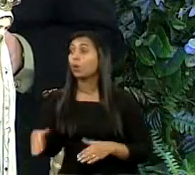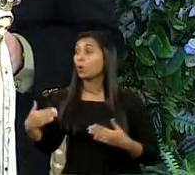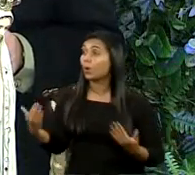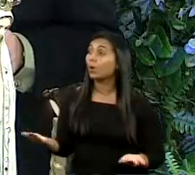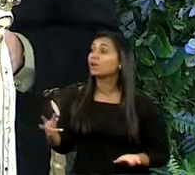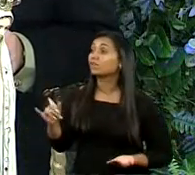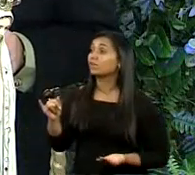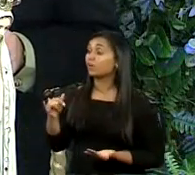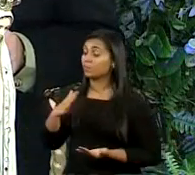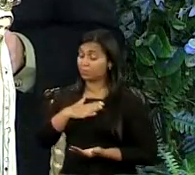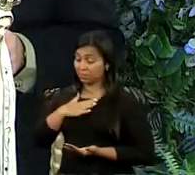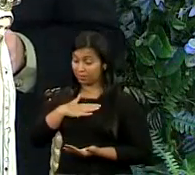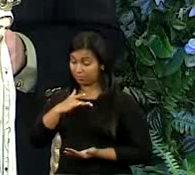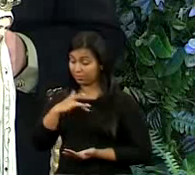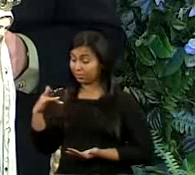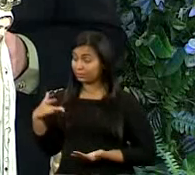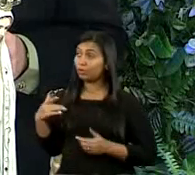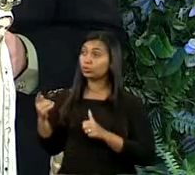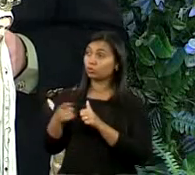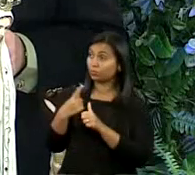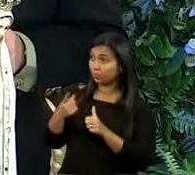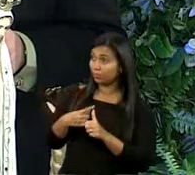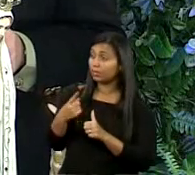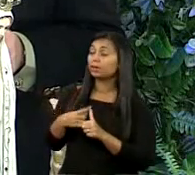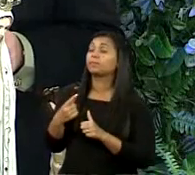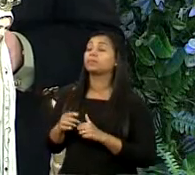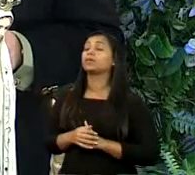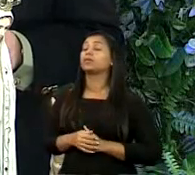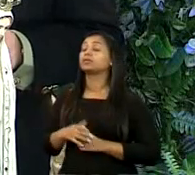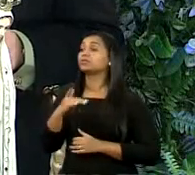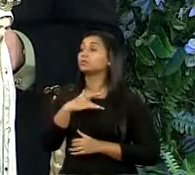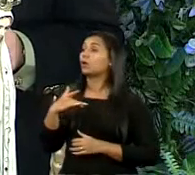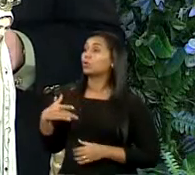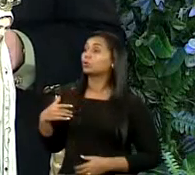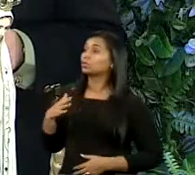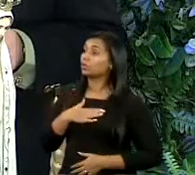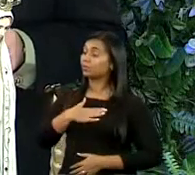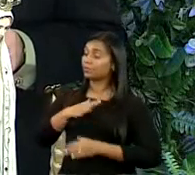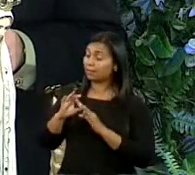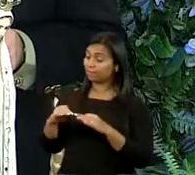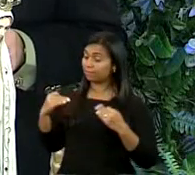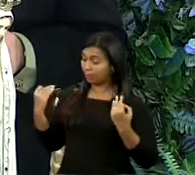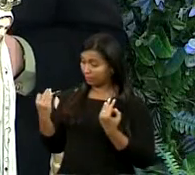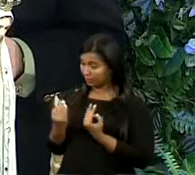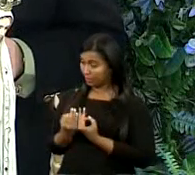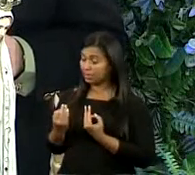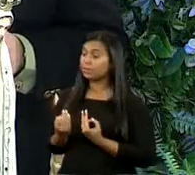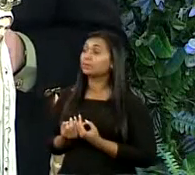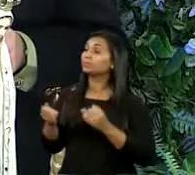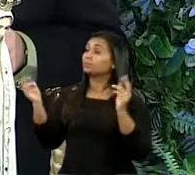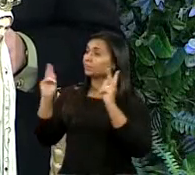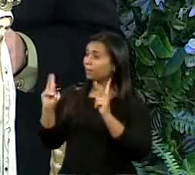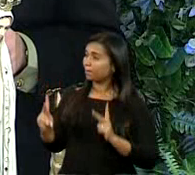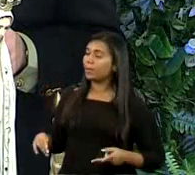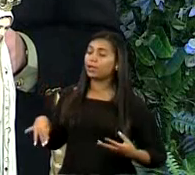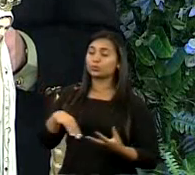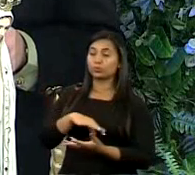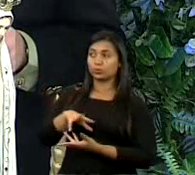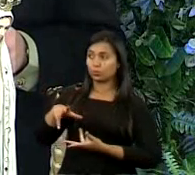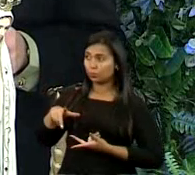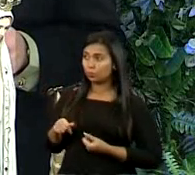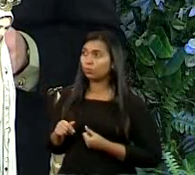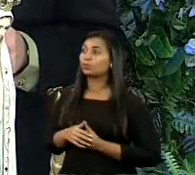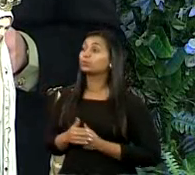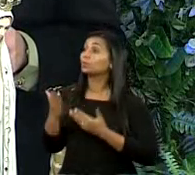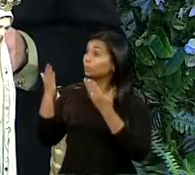Bom, pela minha saúde, primeiramente. Sim. Certo. Saúde da minha família. Aham. Pela paz do mundo.